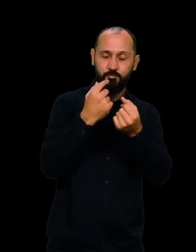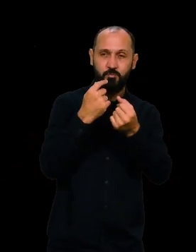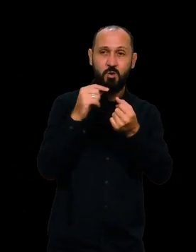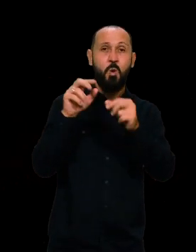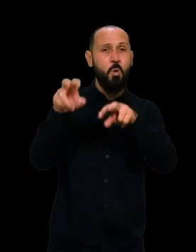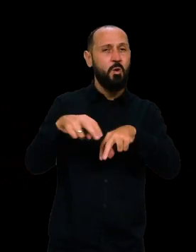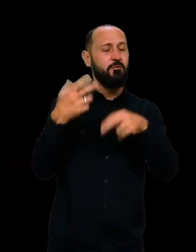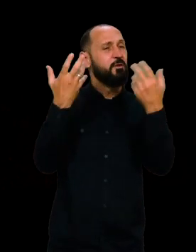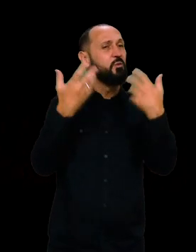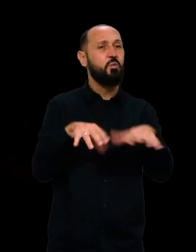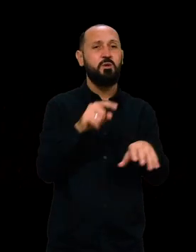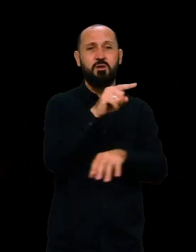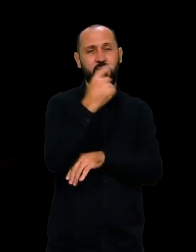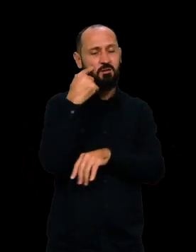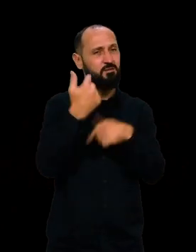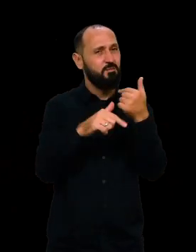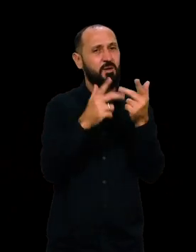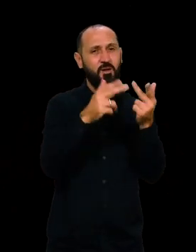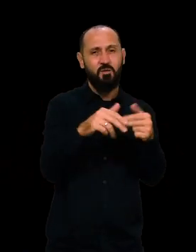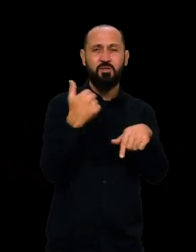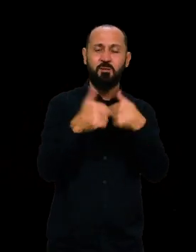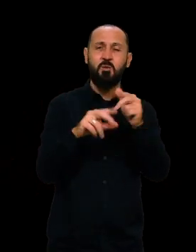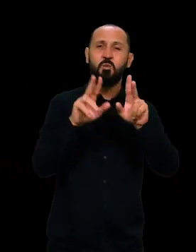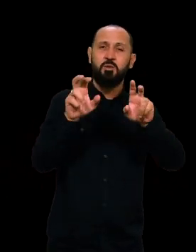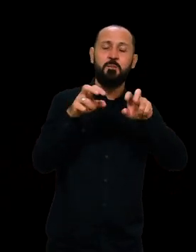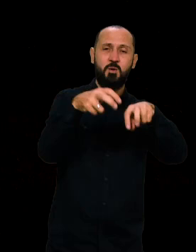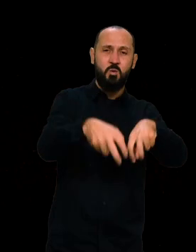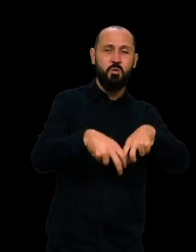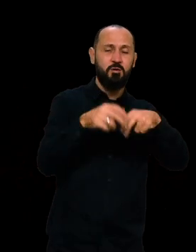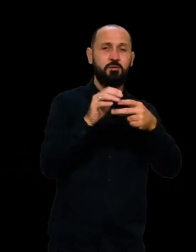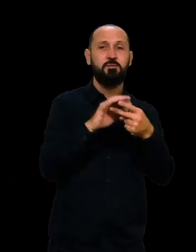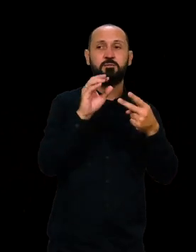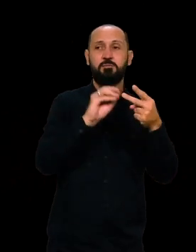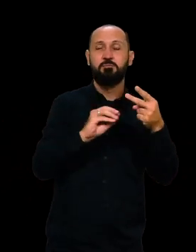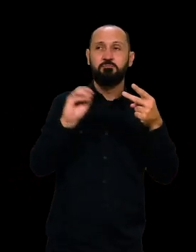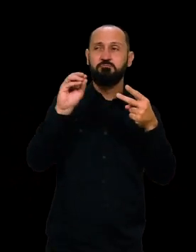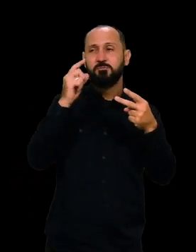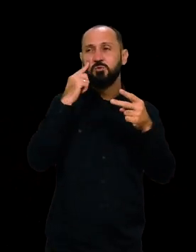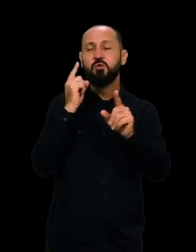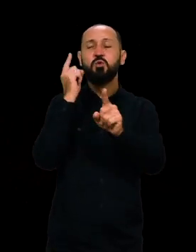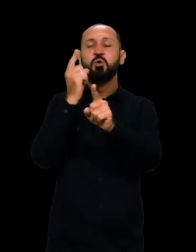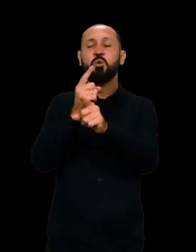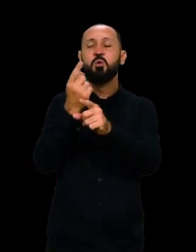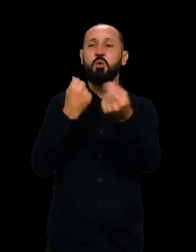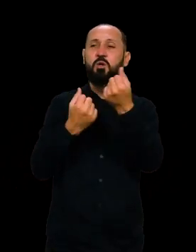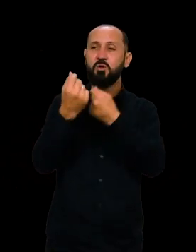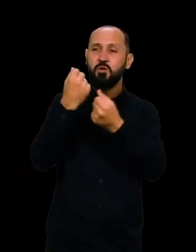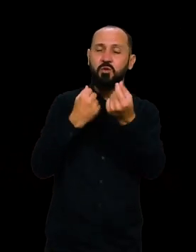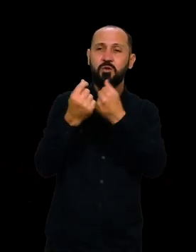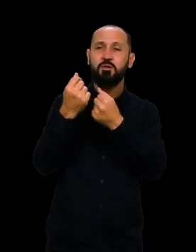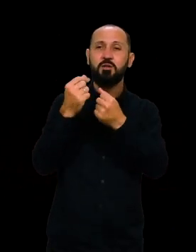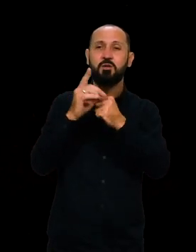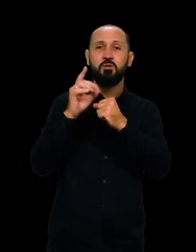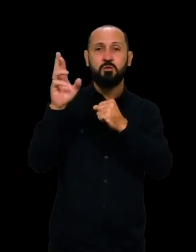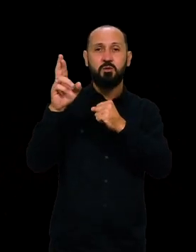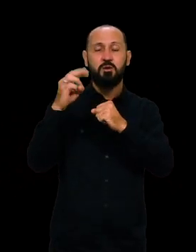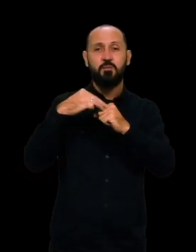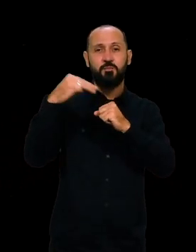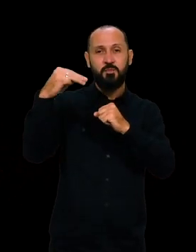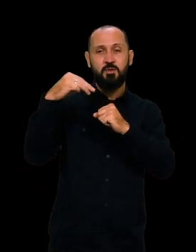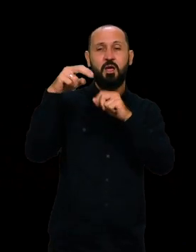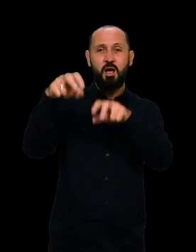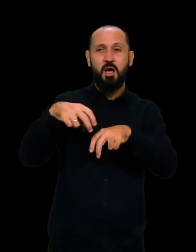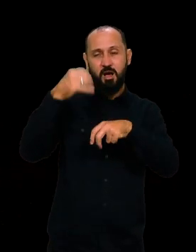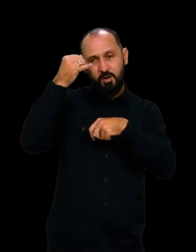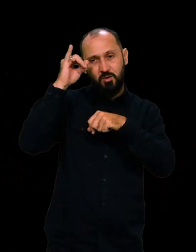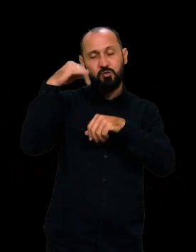pai era contador rural, eu falei, não quero ser contador. Eu falava, não quero ser contador, nem quero trabalhar com a questão rural. Eu acabei virando administração na área de finanças e